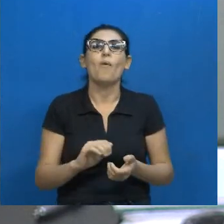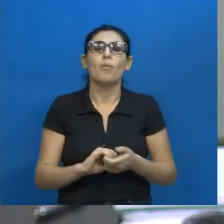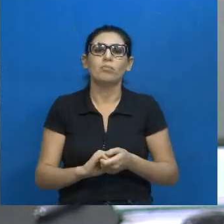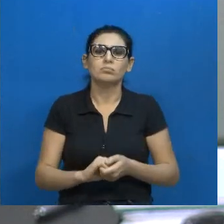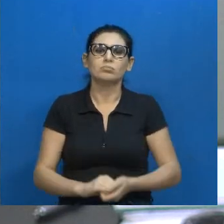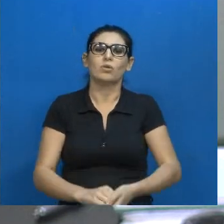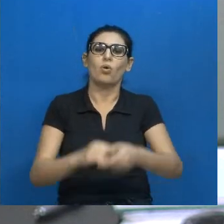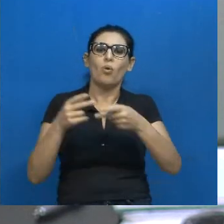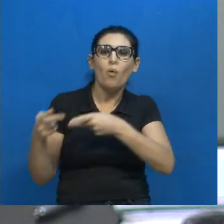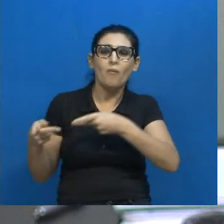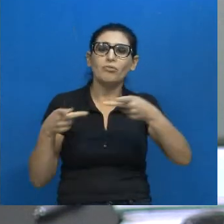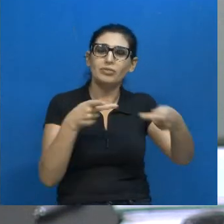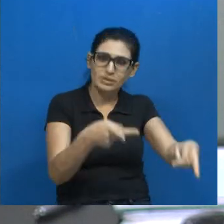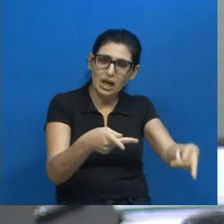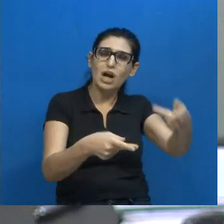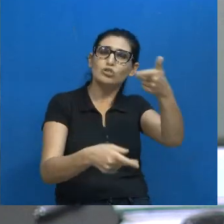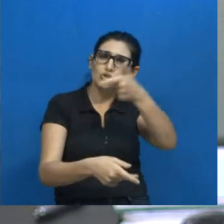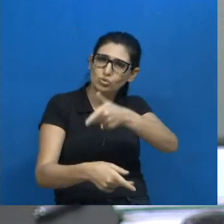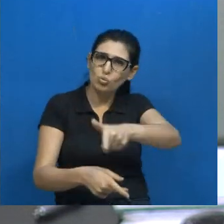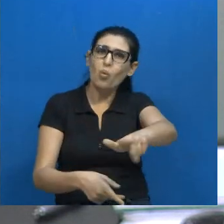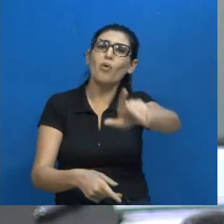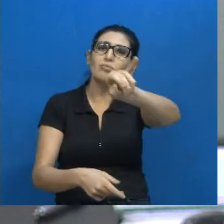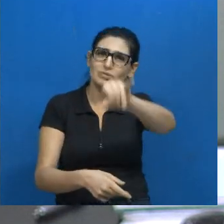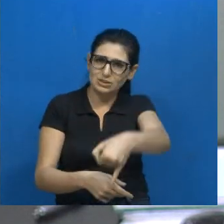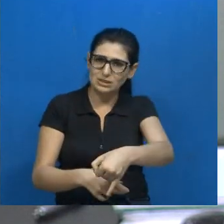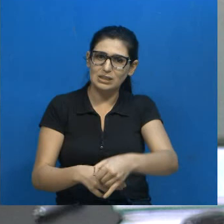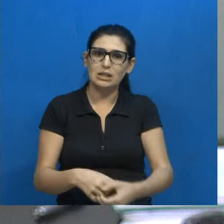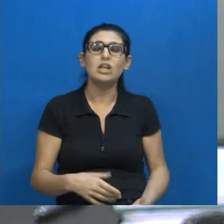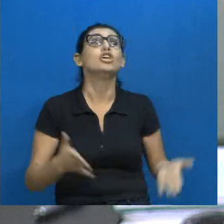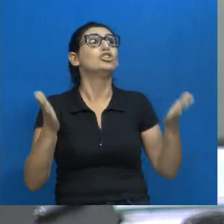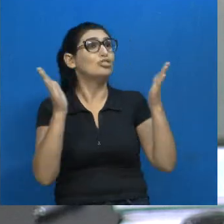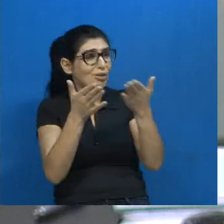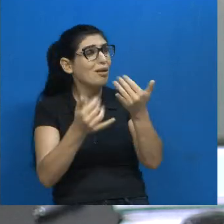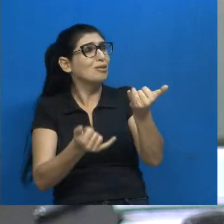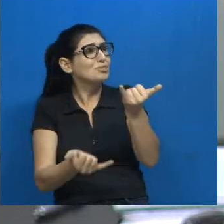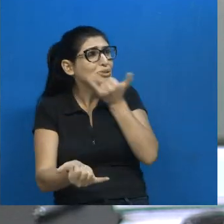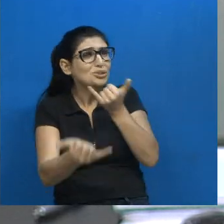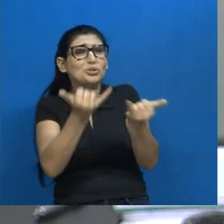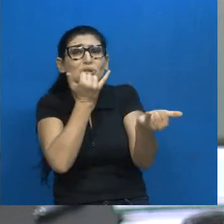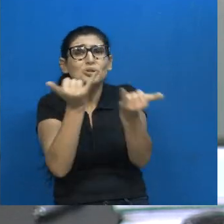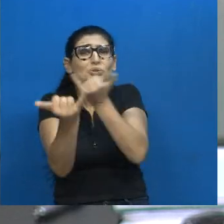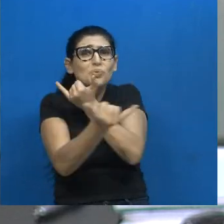vamos... Sim, eu estou pedindo desculpa